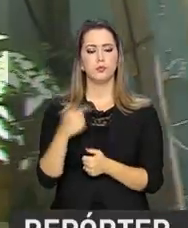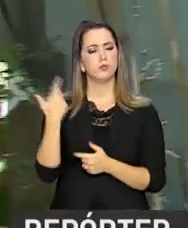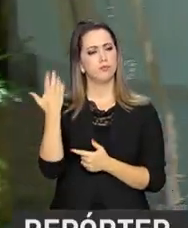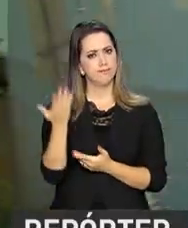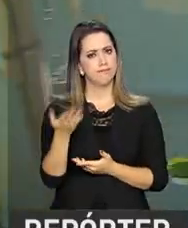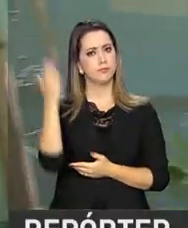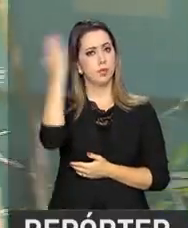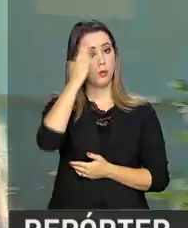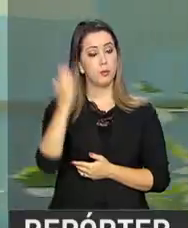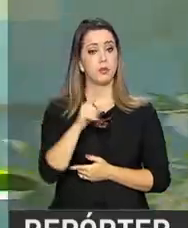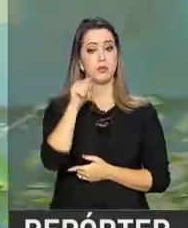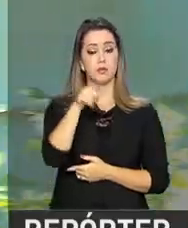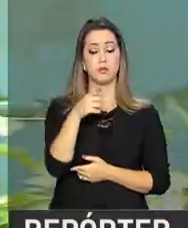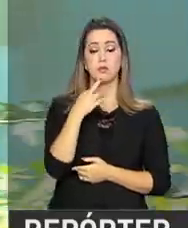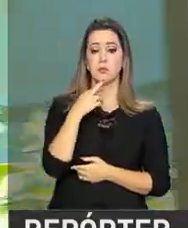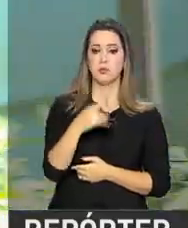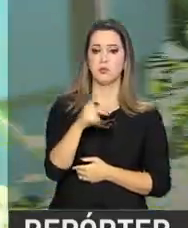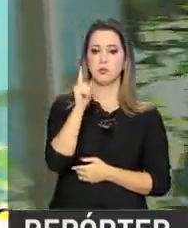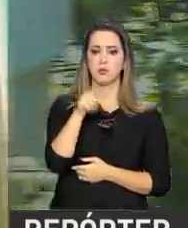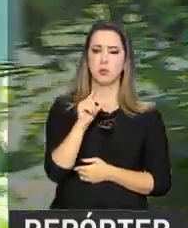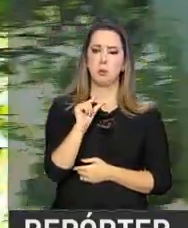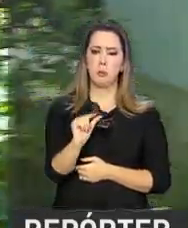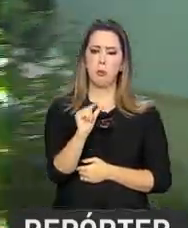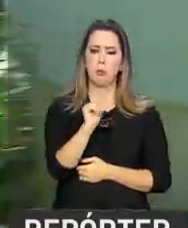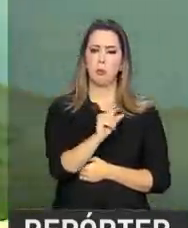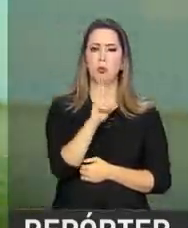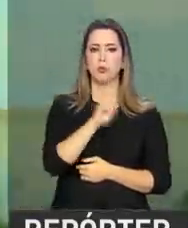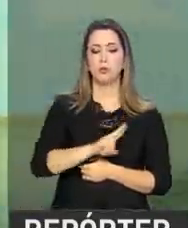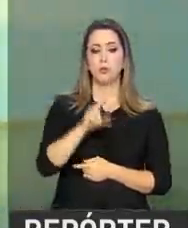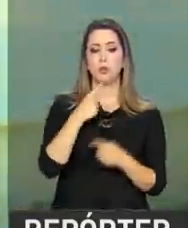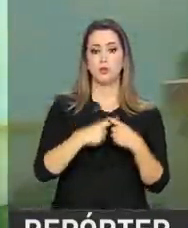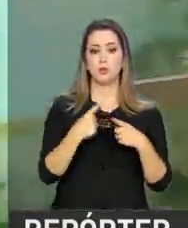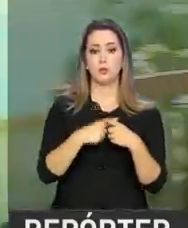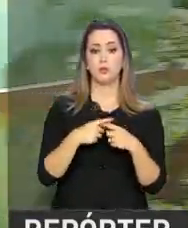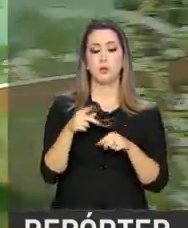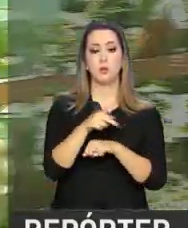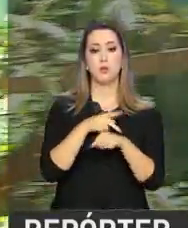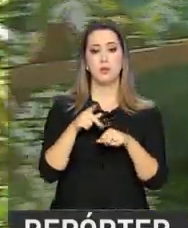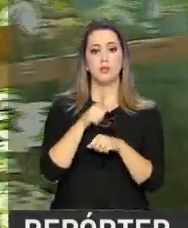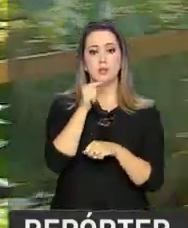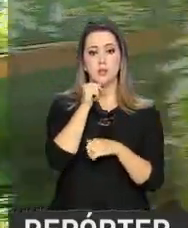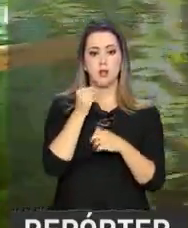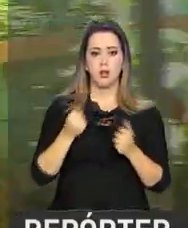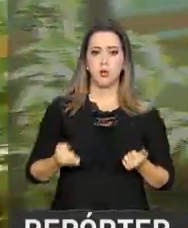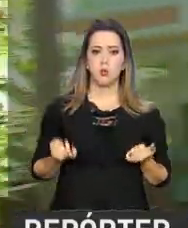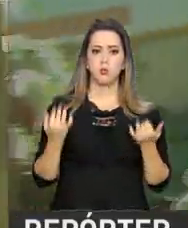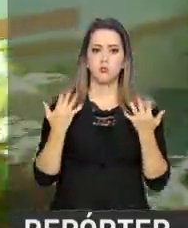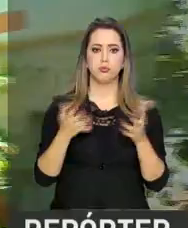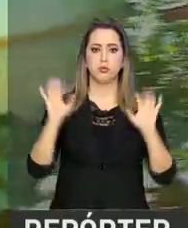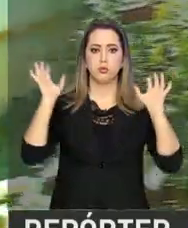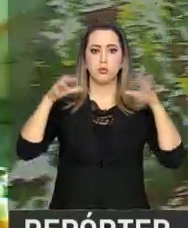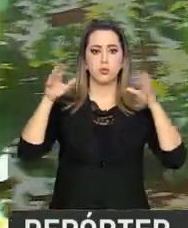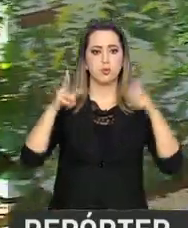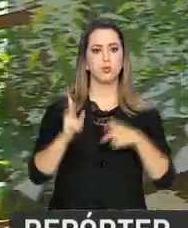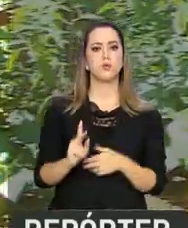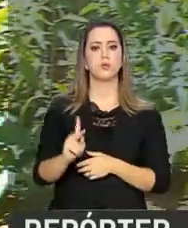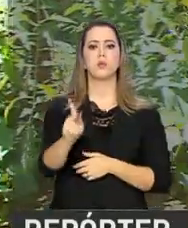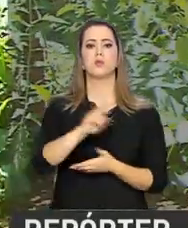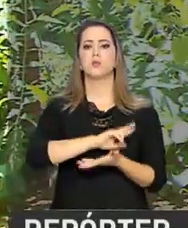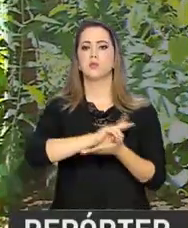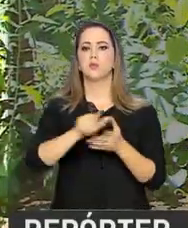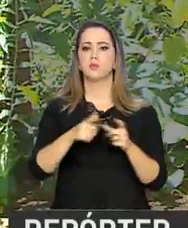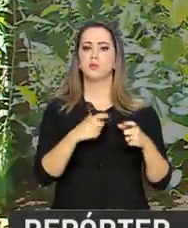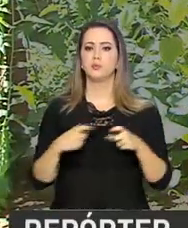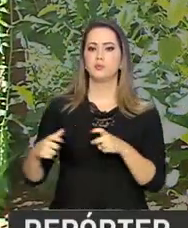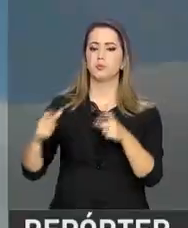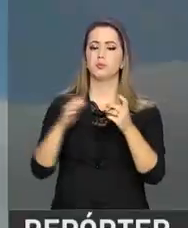Brasil, esse tipo de solução é pouco explorada, porque o país tem abundância de água e chuvas regulares em boa parte